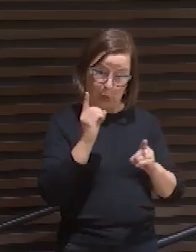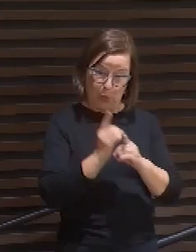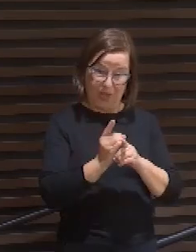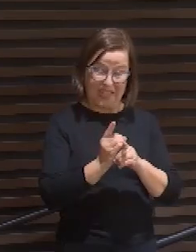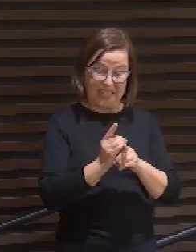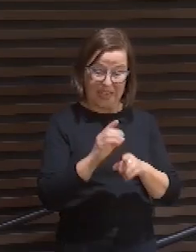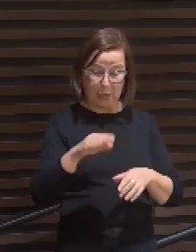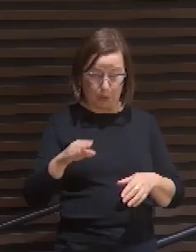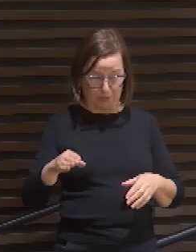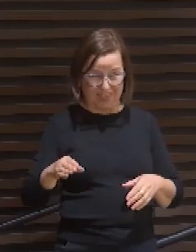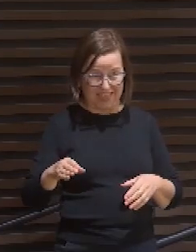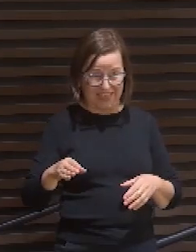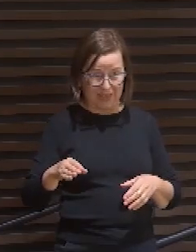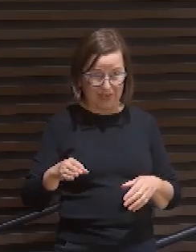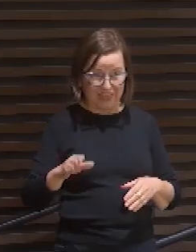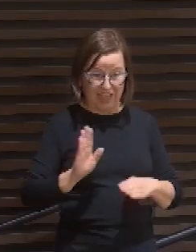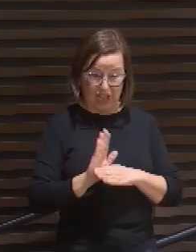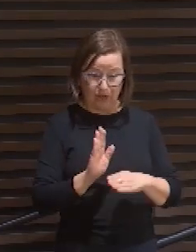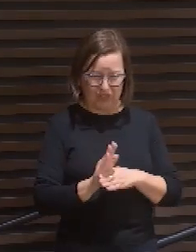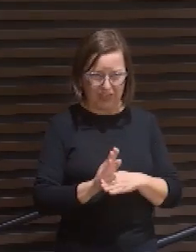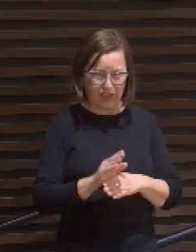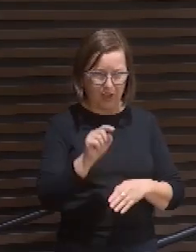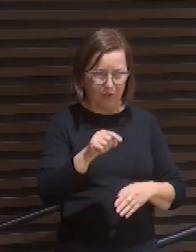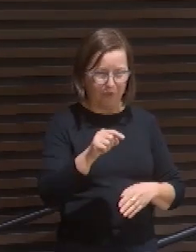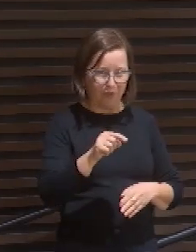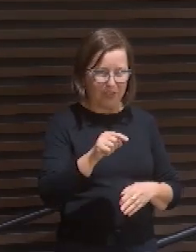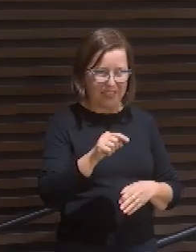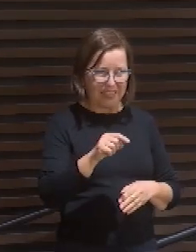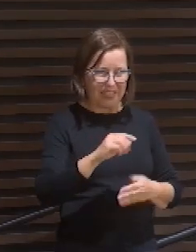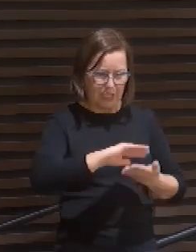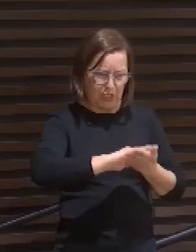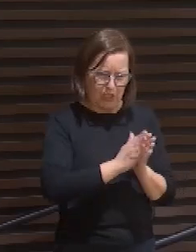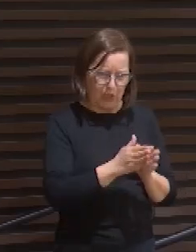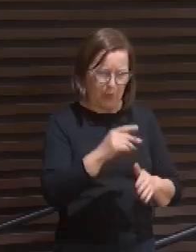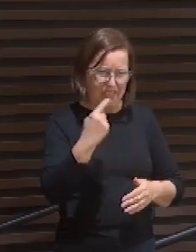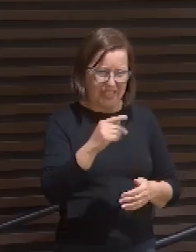menino, você teria despecado?